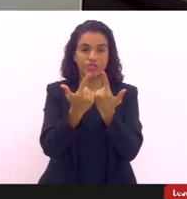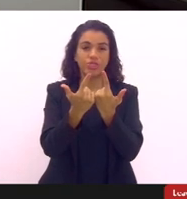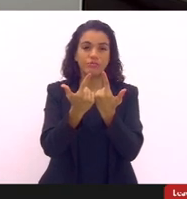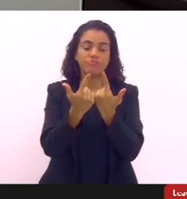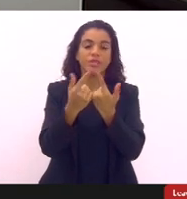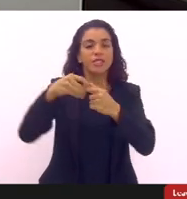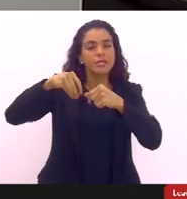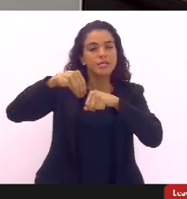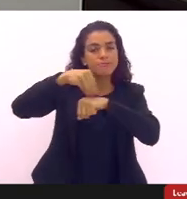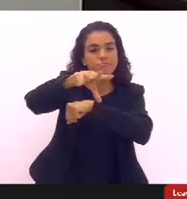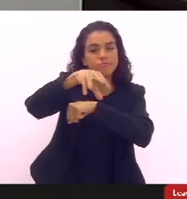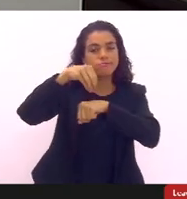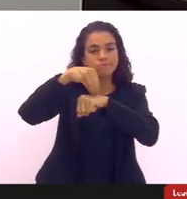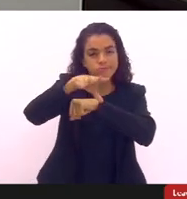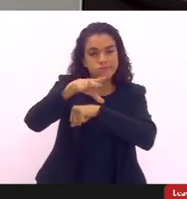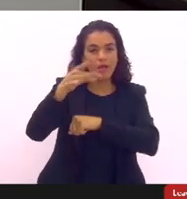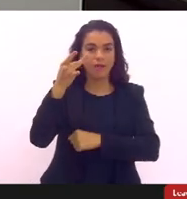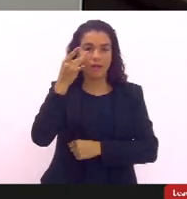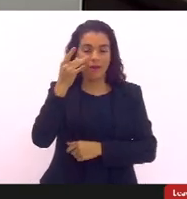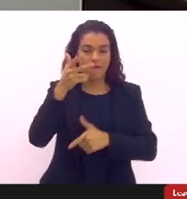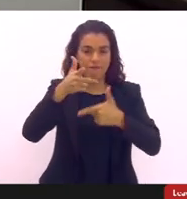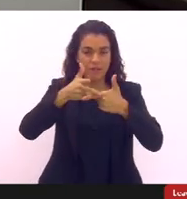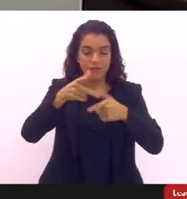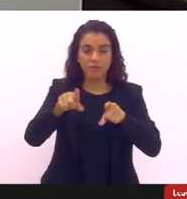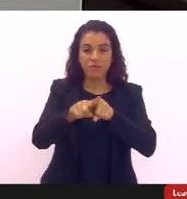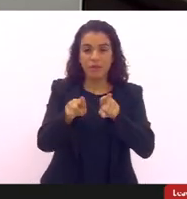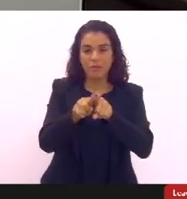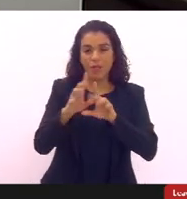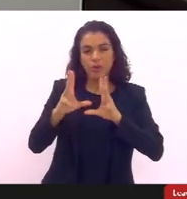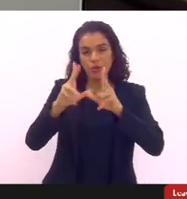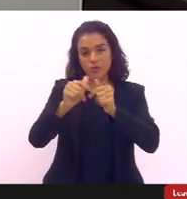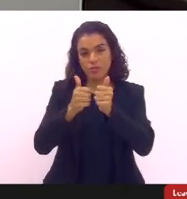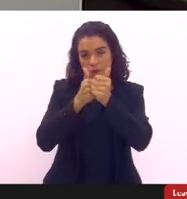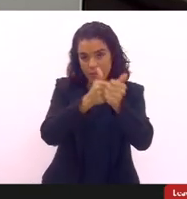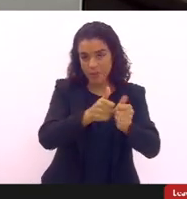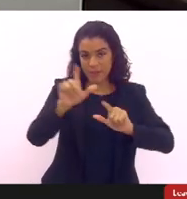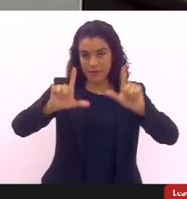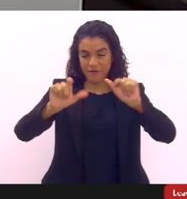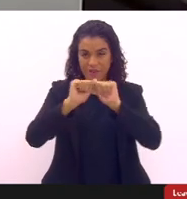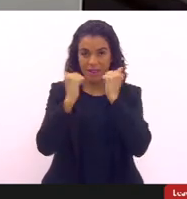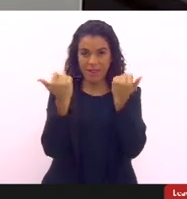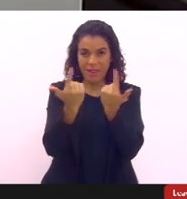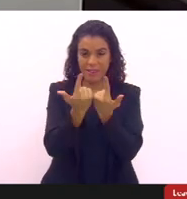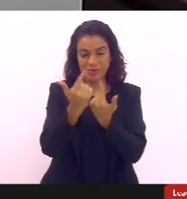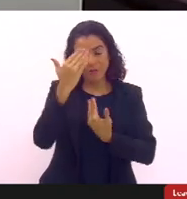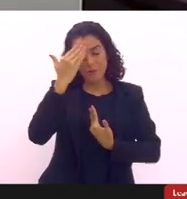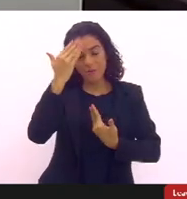nossa audiência pública, e a todas e todos que nos acompanham pela TV Alerj.